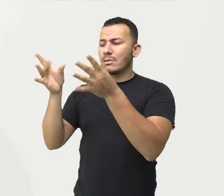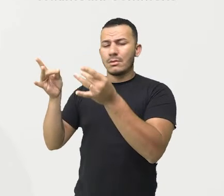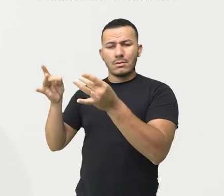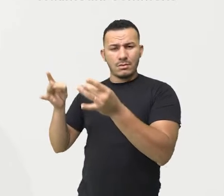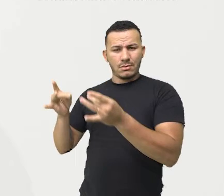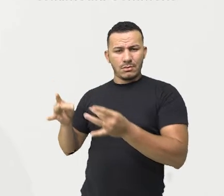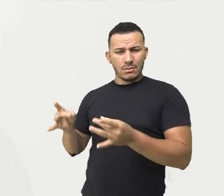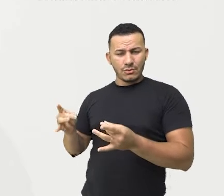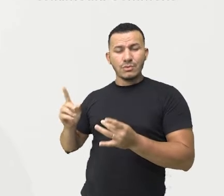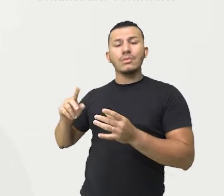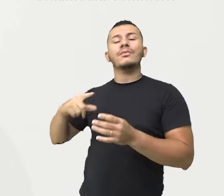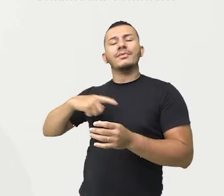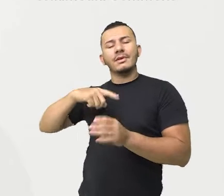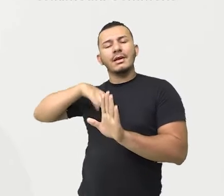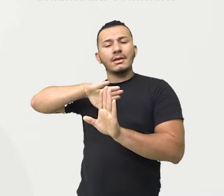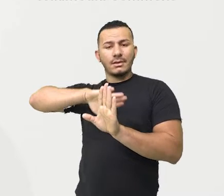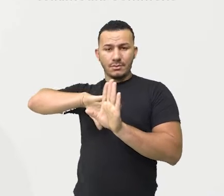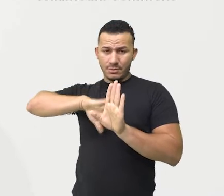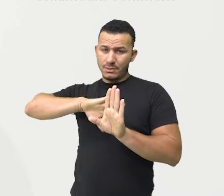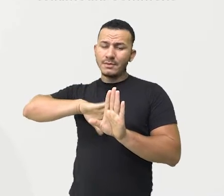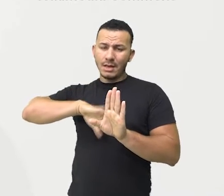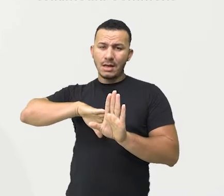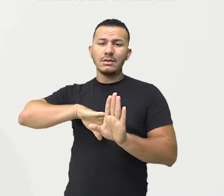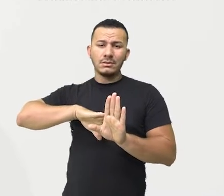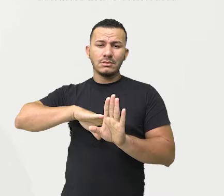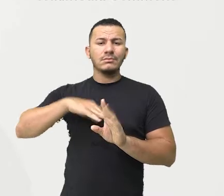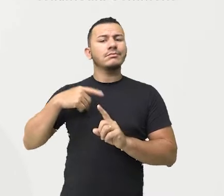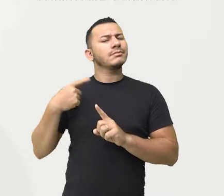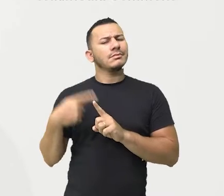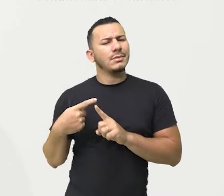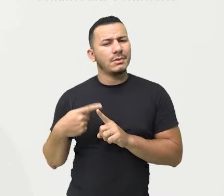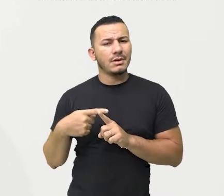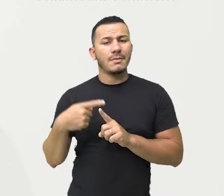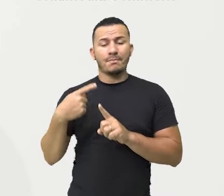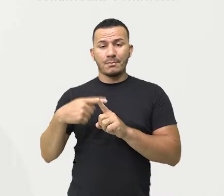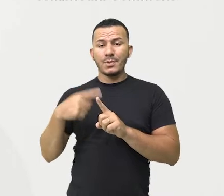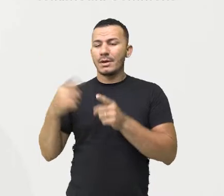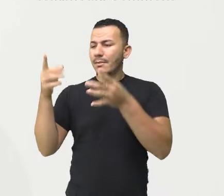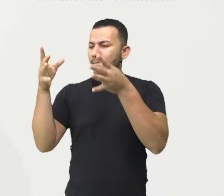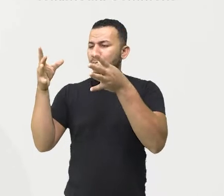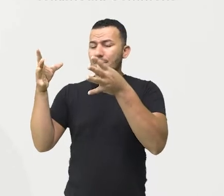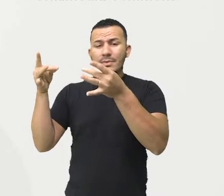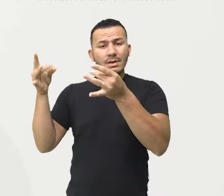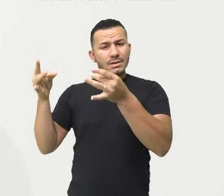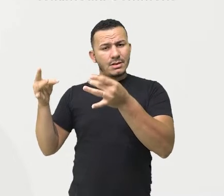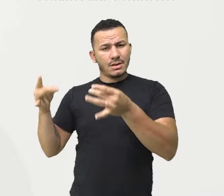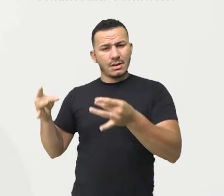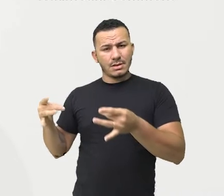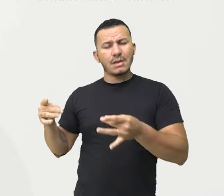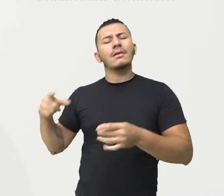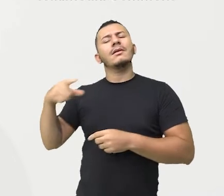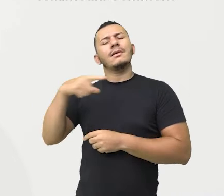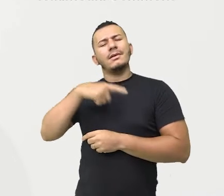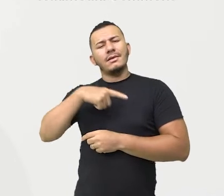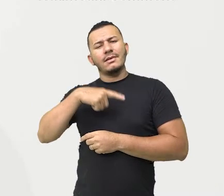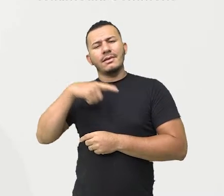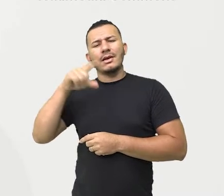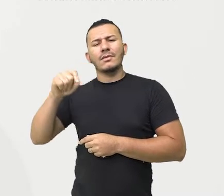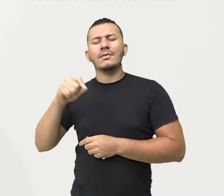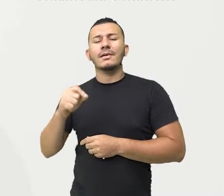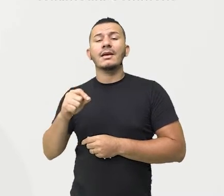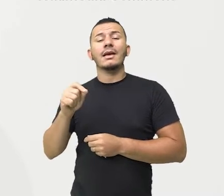forma subjetiva, porque toda essa descrição está carregada